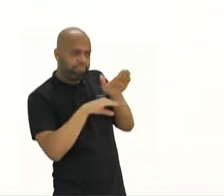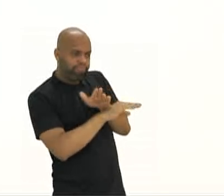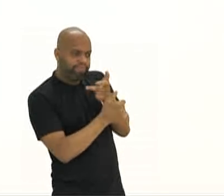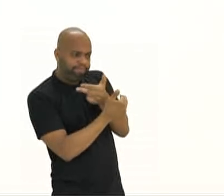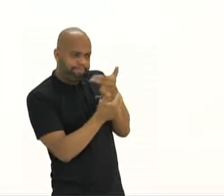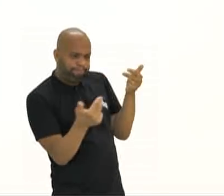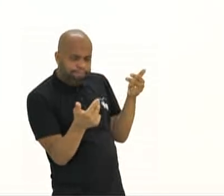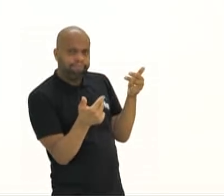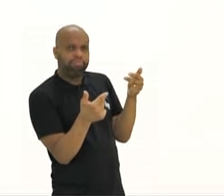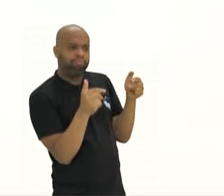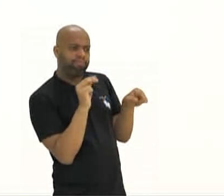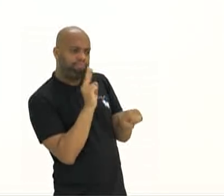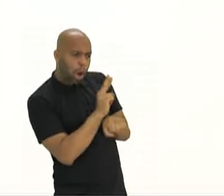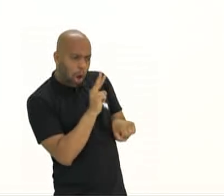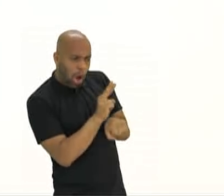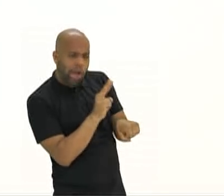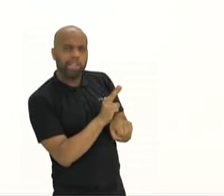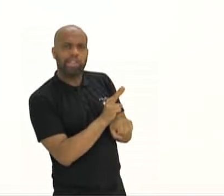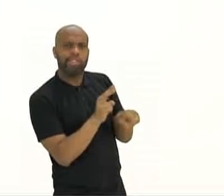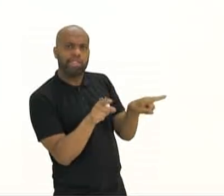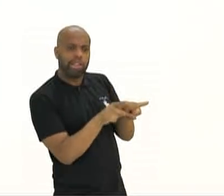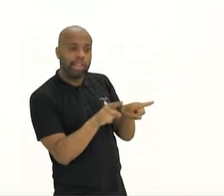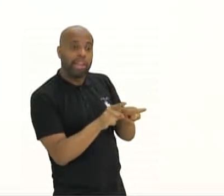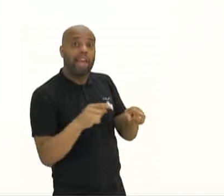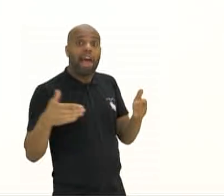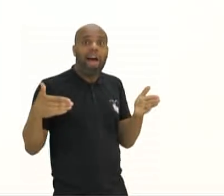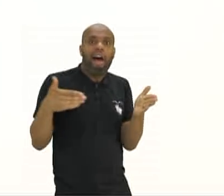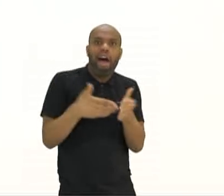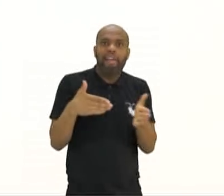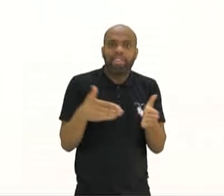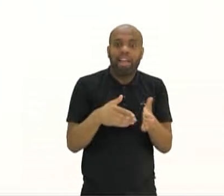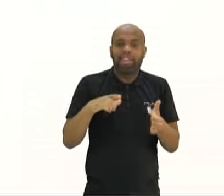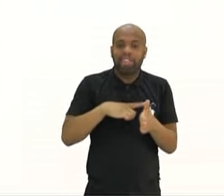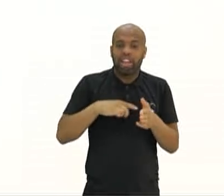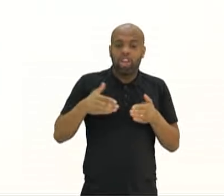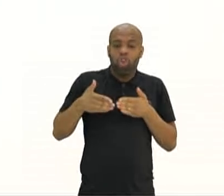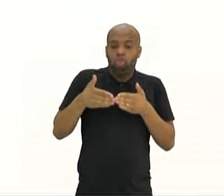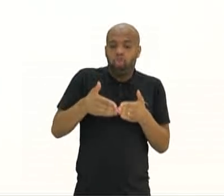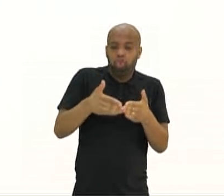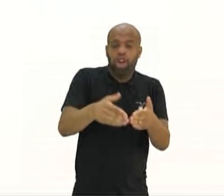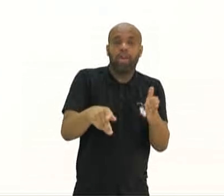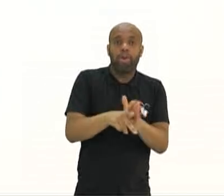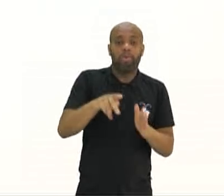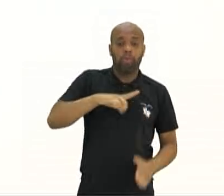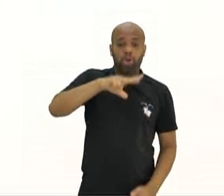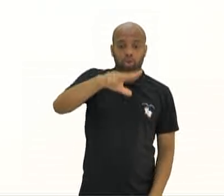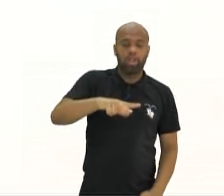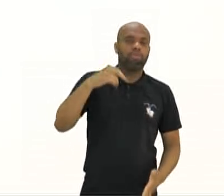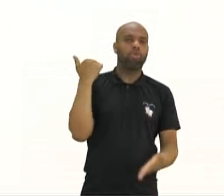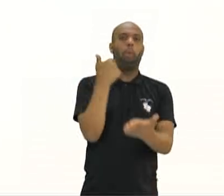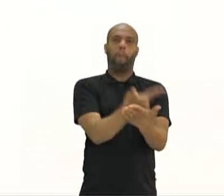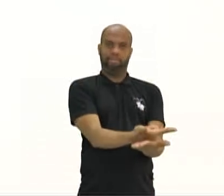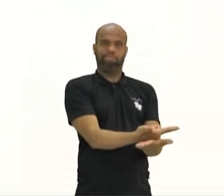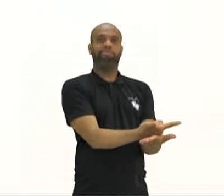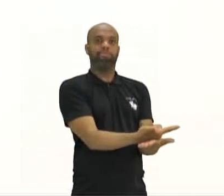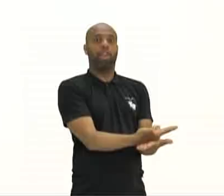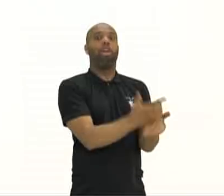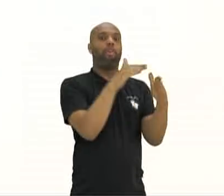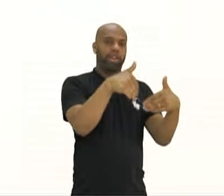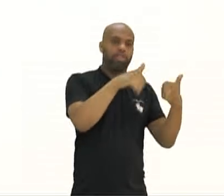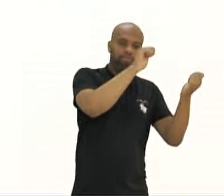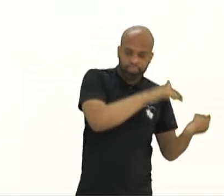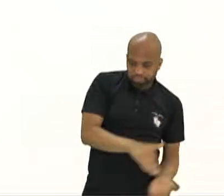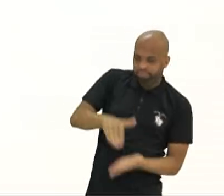essa carga protegida até que passasse algum barco português que a comprasse e então levasse